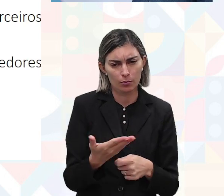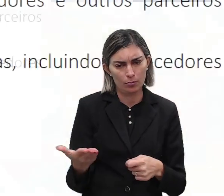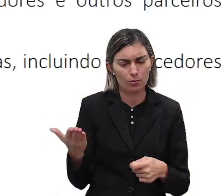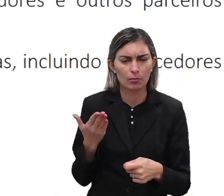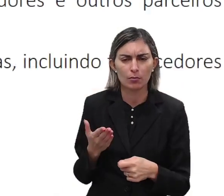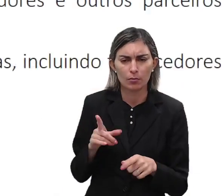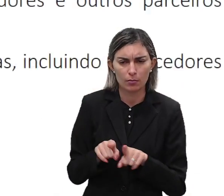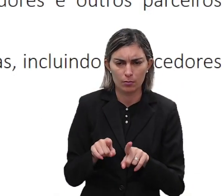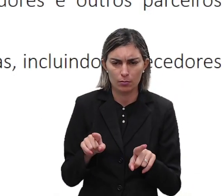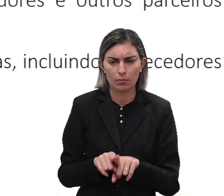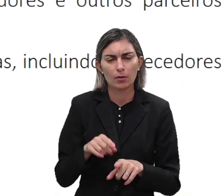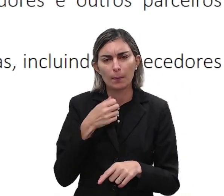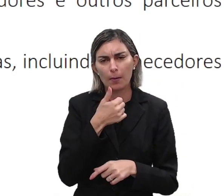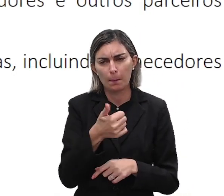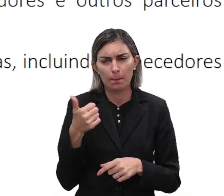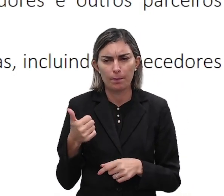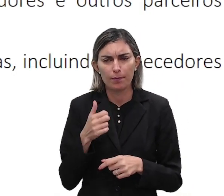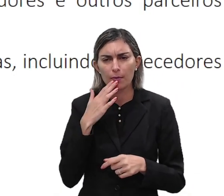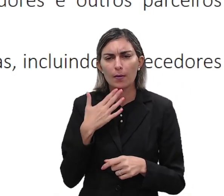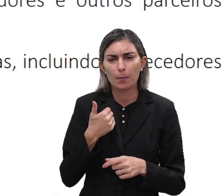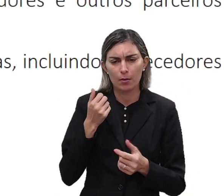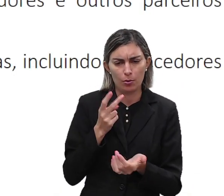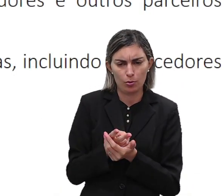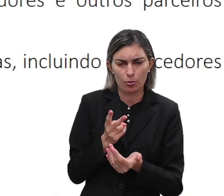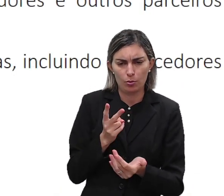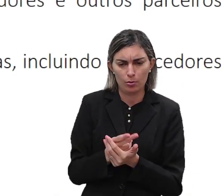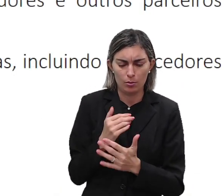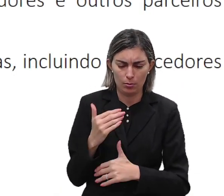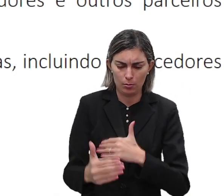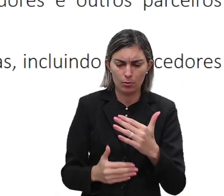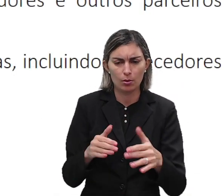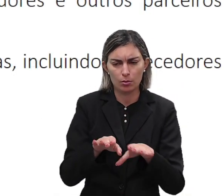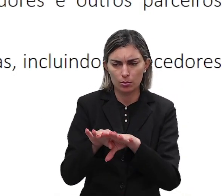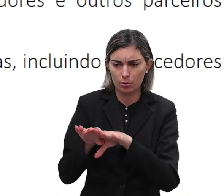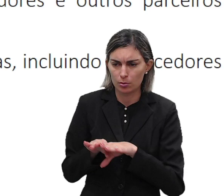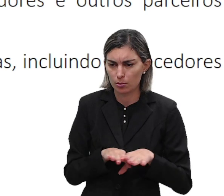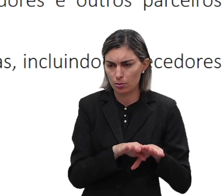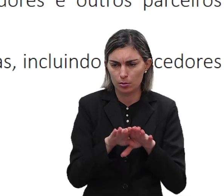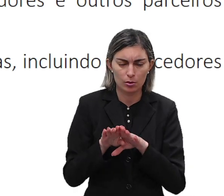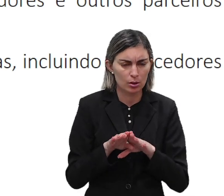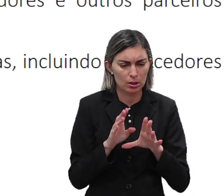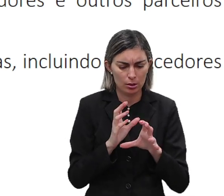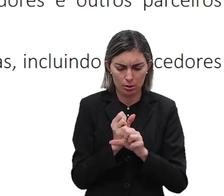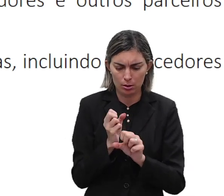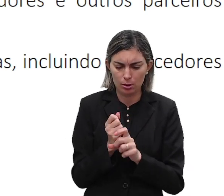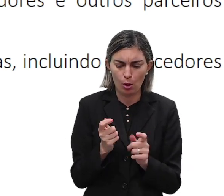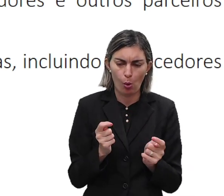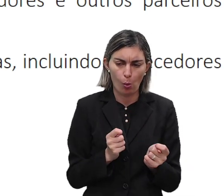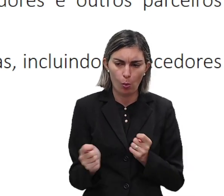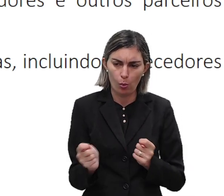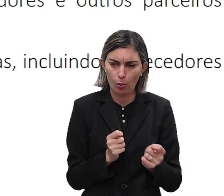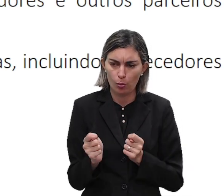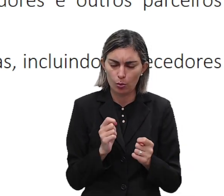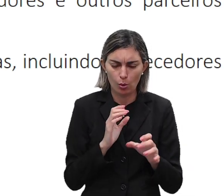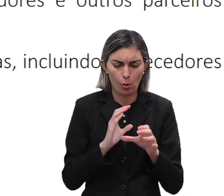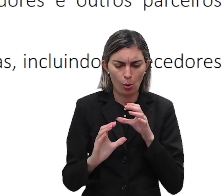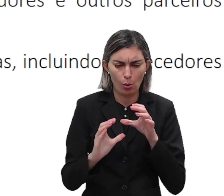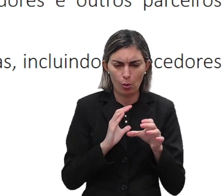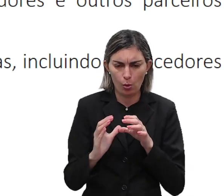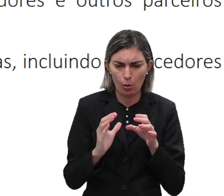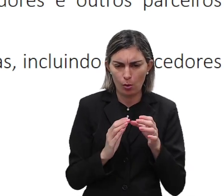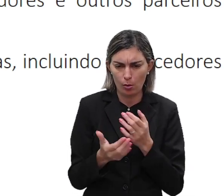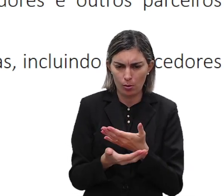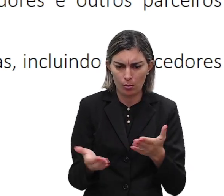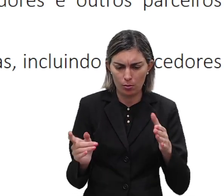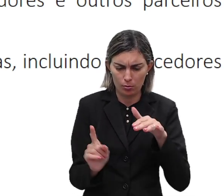Ainda oferece os seguintes benefícios: melhoria contínua de processos comuns por meio de um maior senso de controle, comunicação mais sofisticada